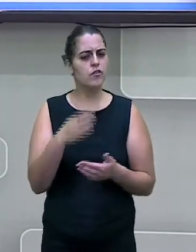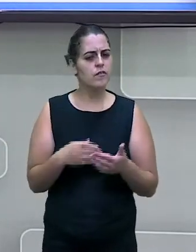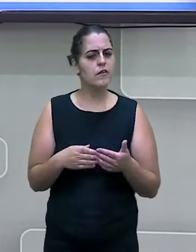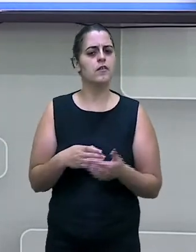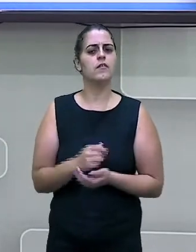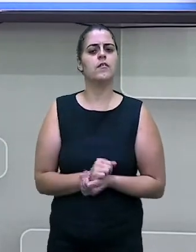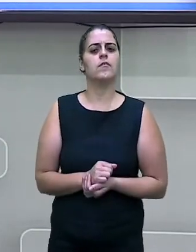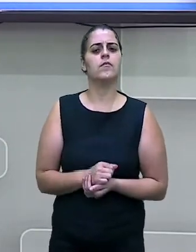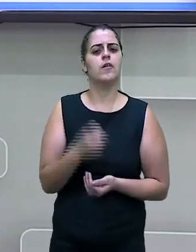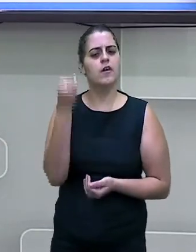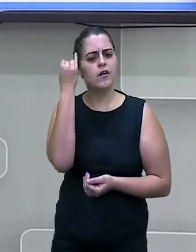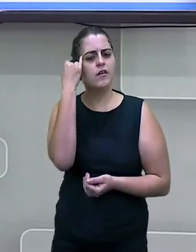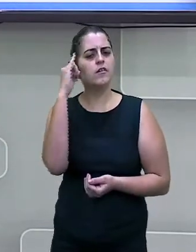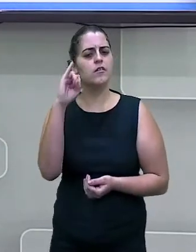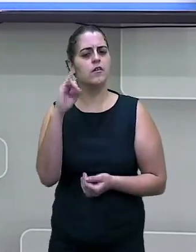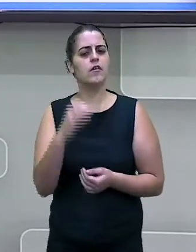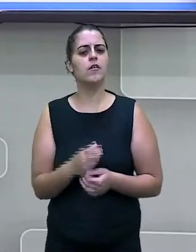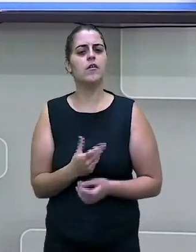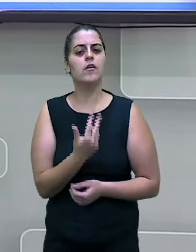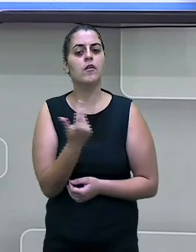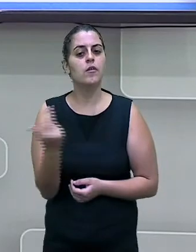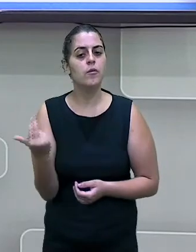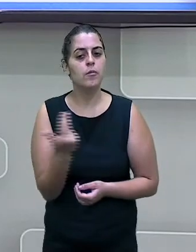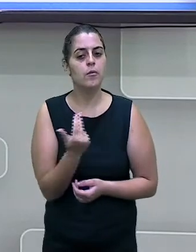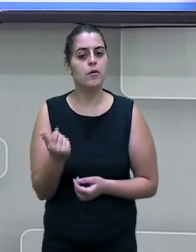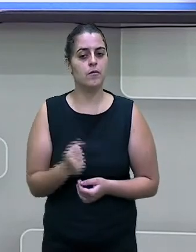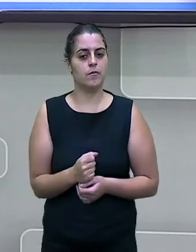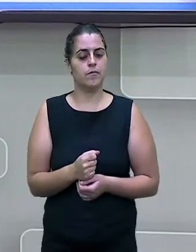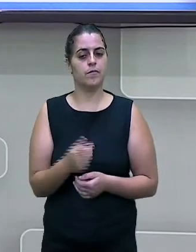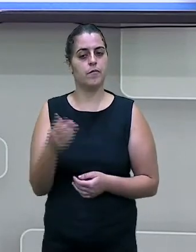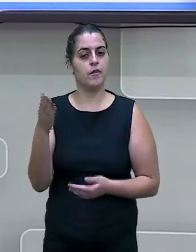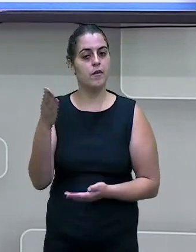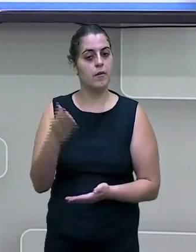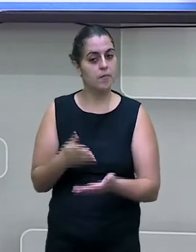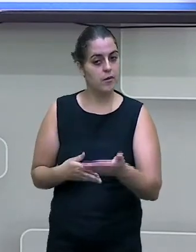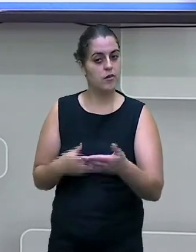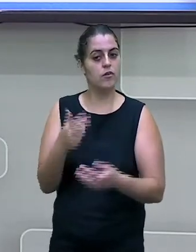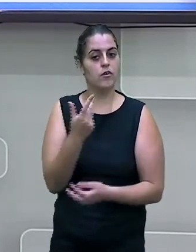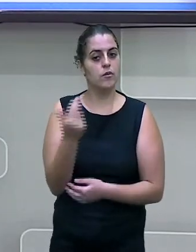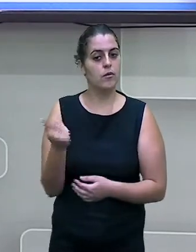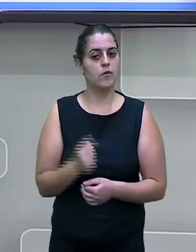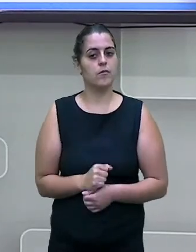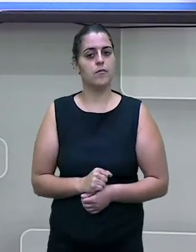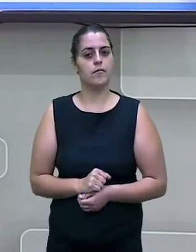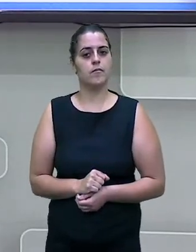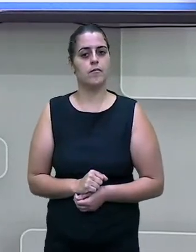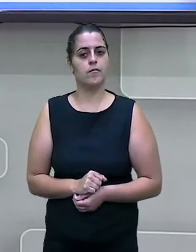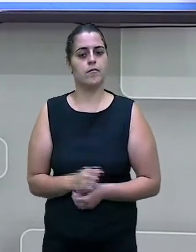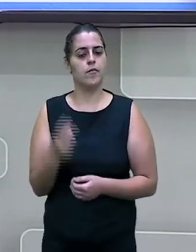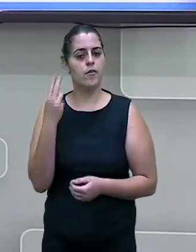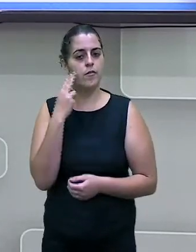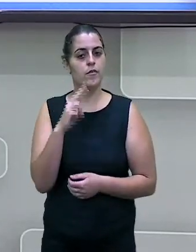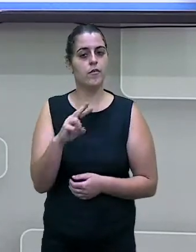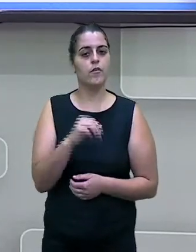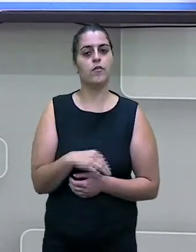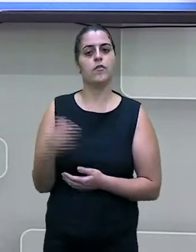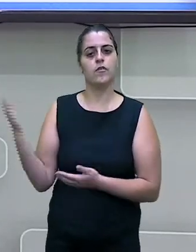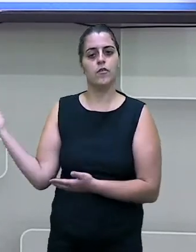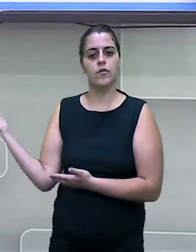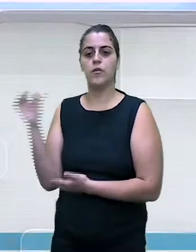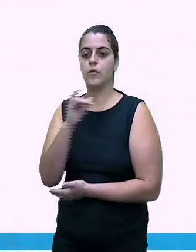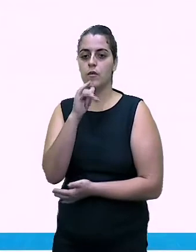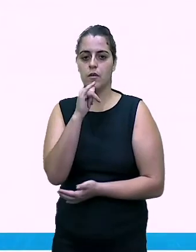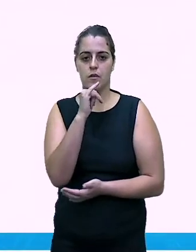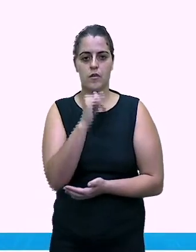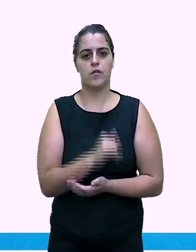tem que ser a ideia de repartir uma quantidade em partes iguais. Olha essa situação